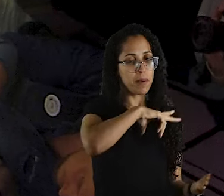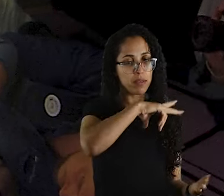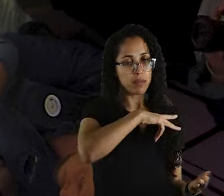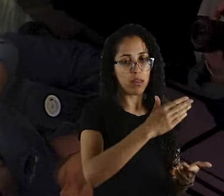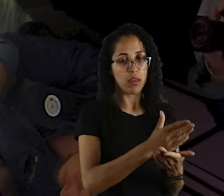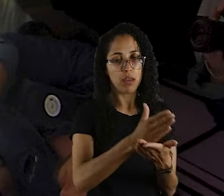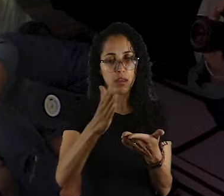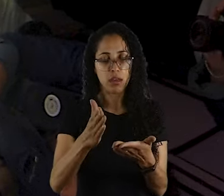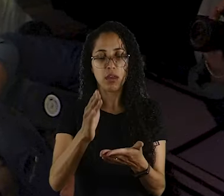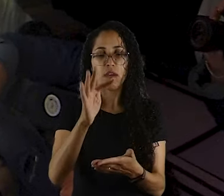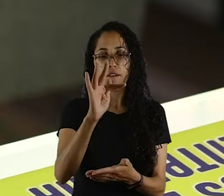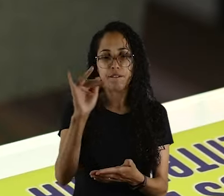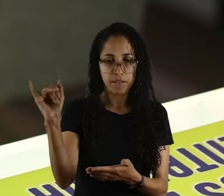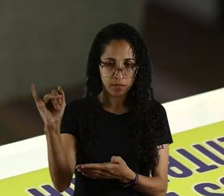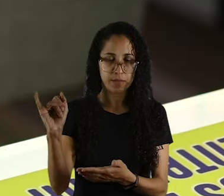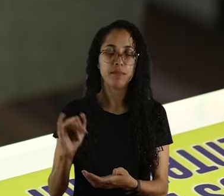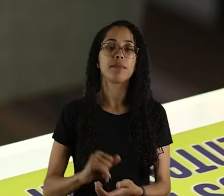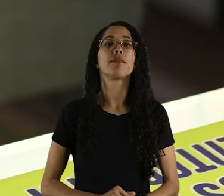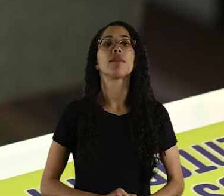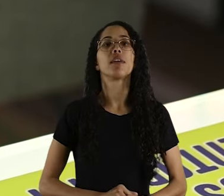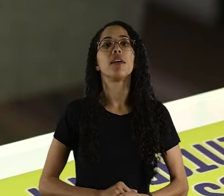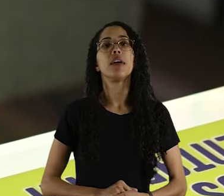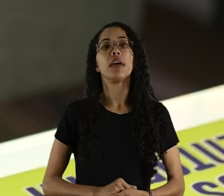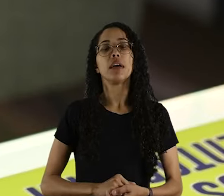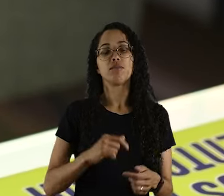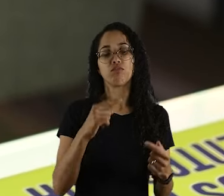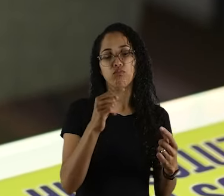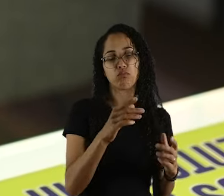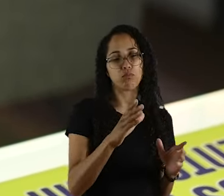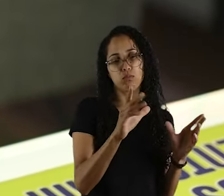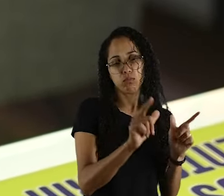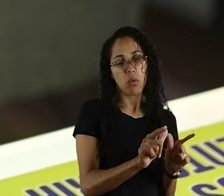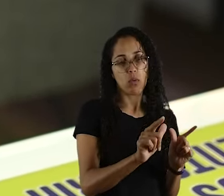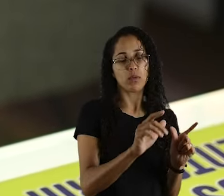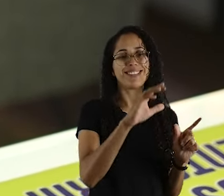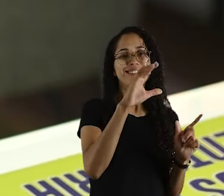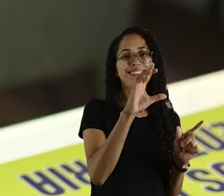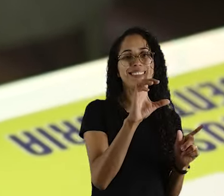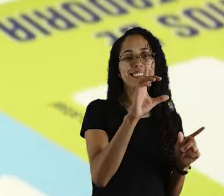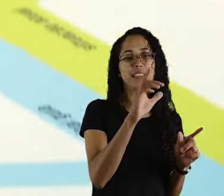aí coloquei um pouco, né, no CDB, né,